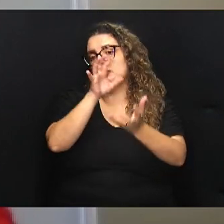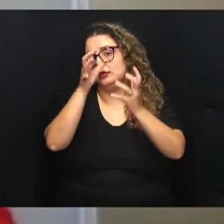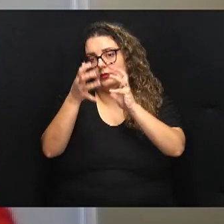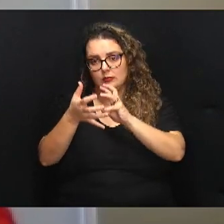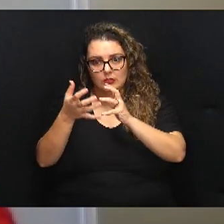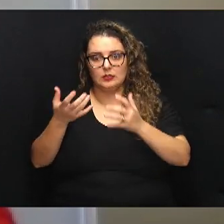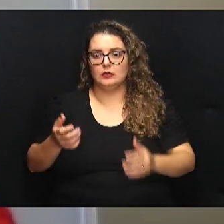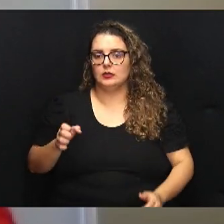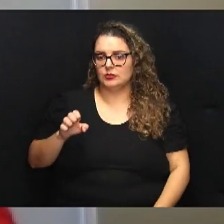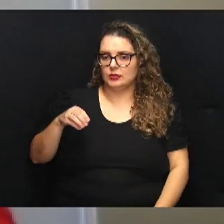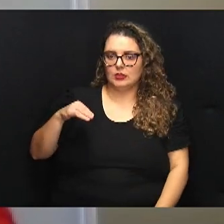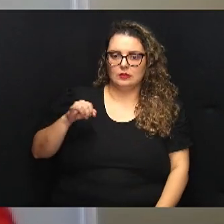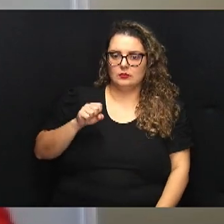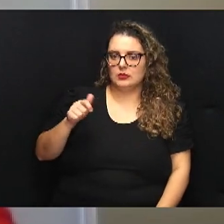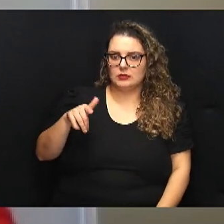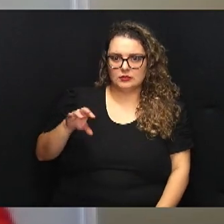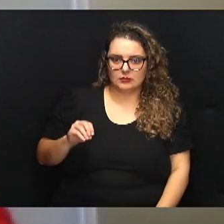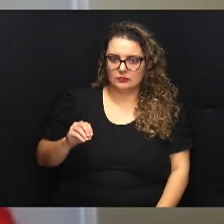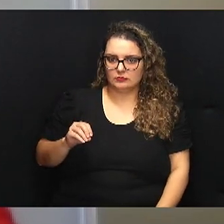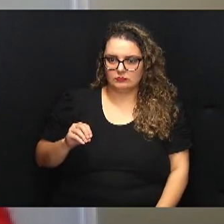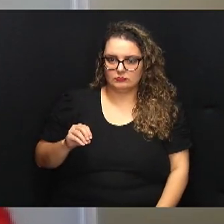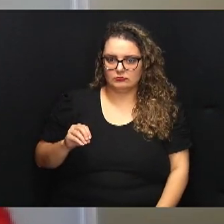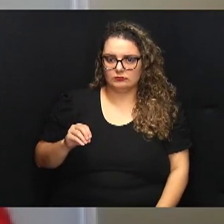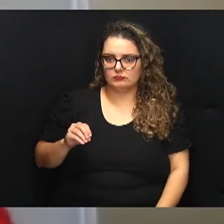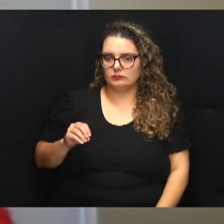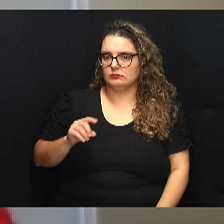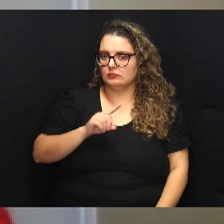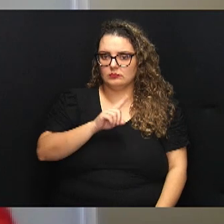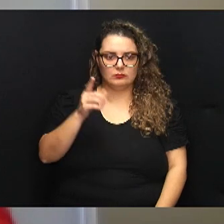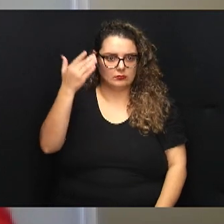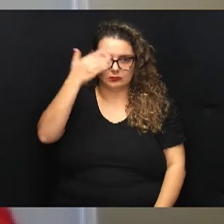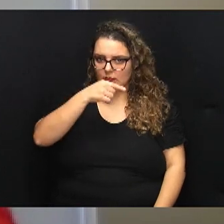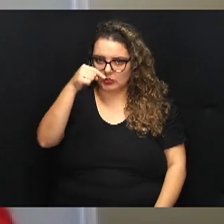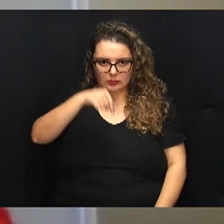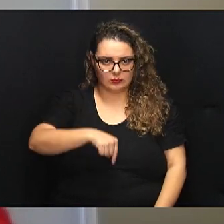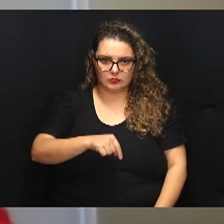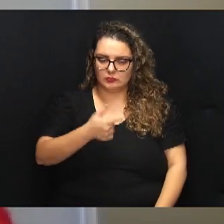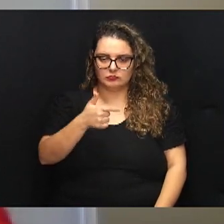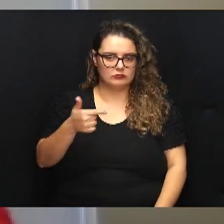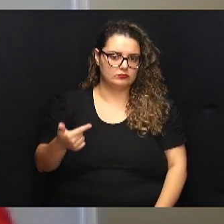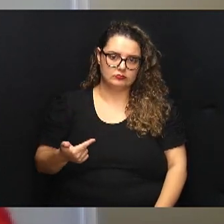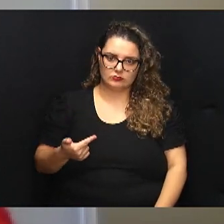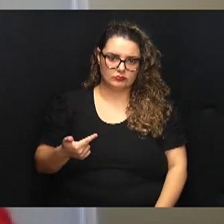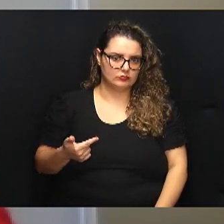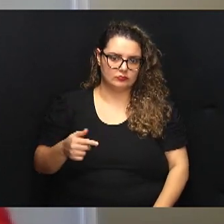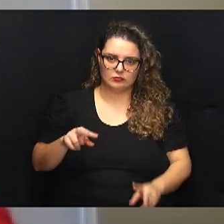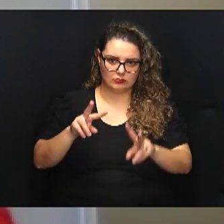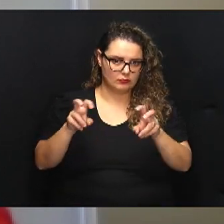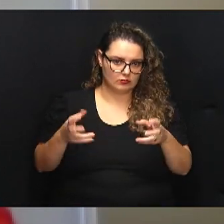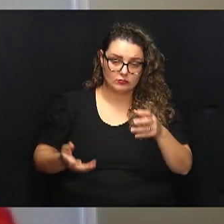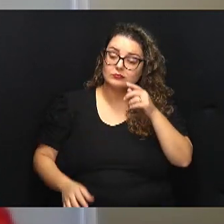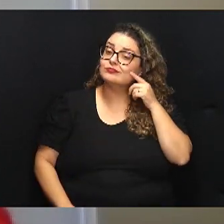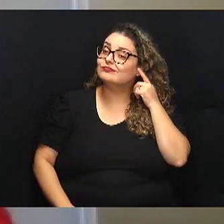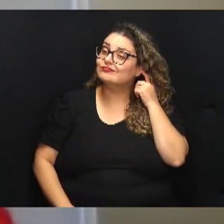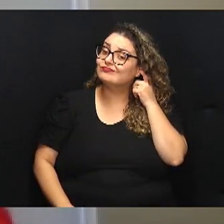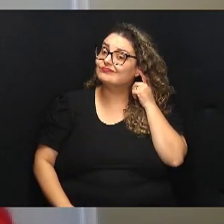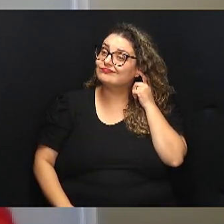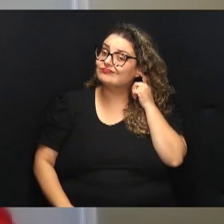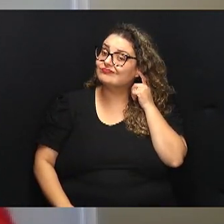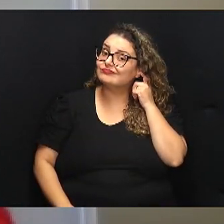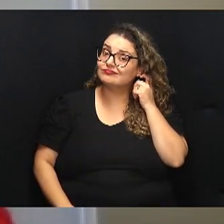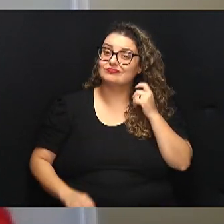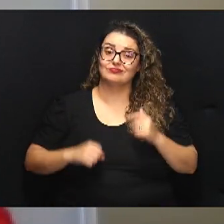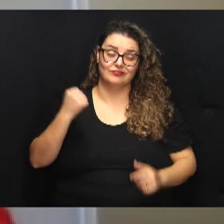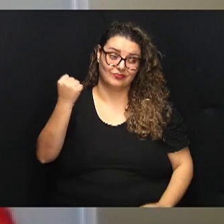de emissões simplesmente não consta, não existe uma menção a esse assunto, que me parece uma grave falha